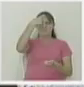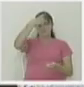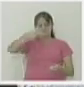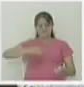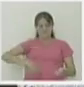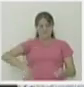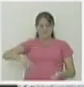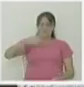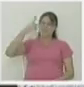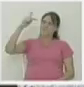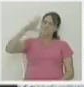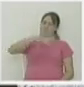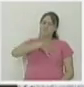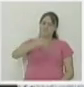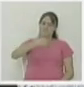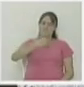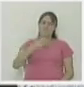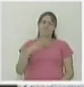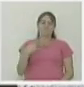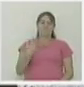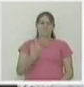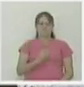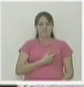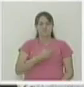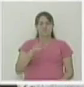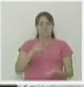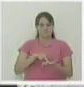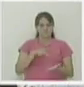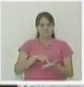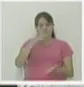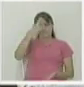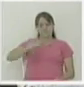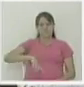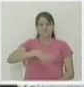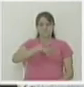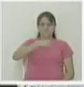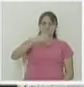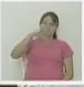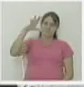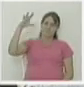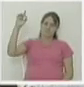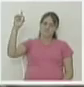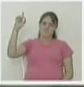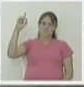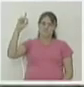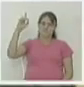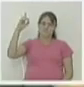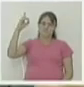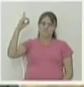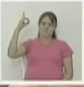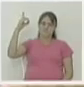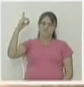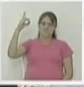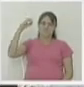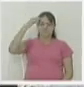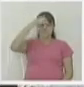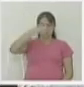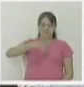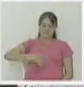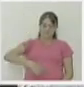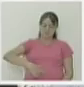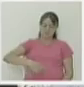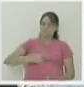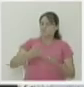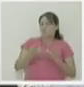chamados filhos de Deus, e nós o somos de fato. Não repare essa expressão, sermos chamados filhos de